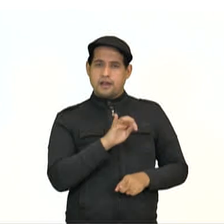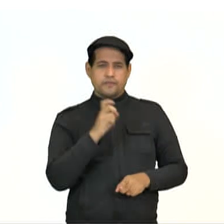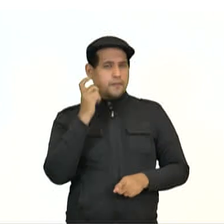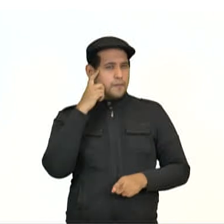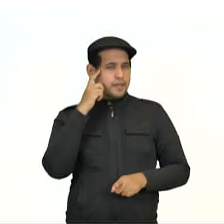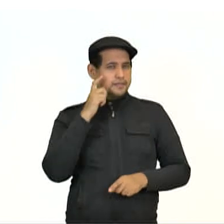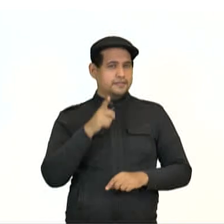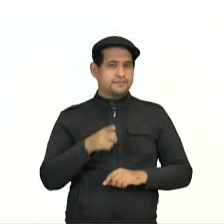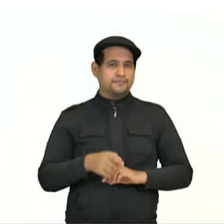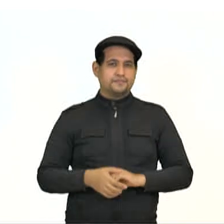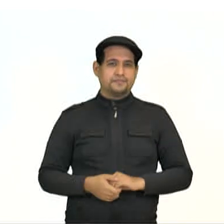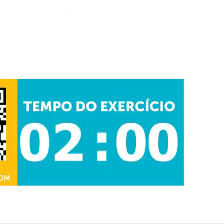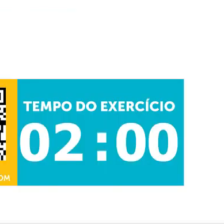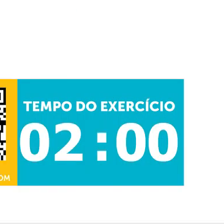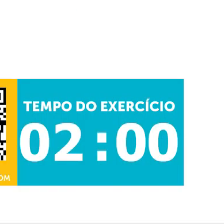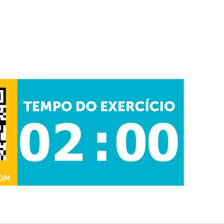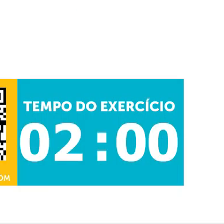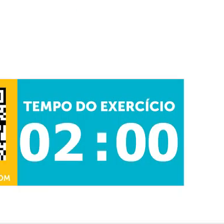aí.